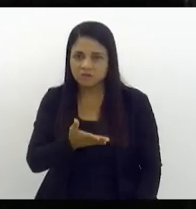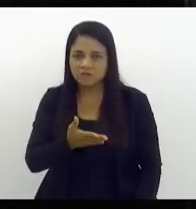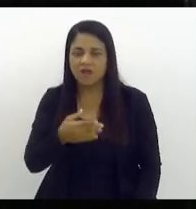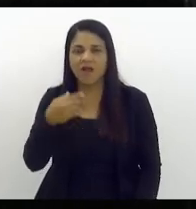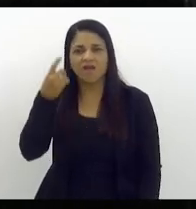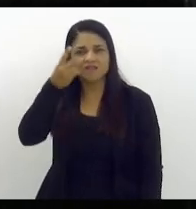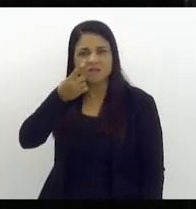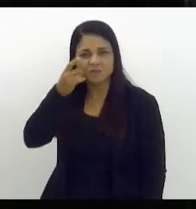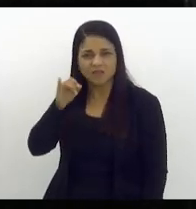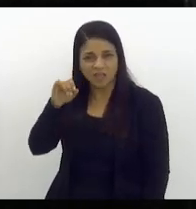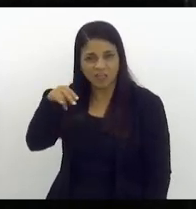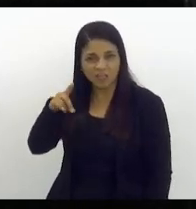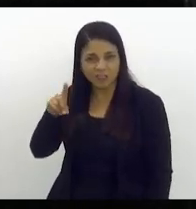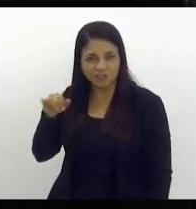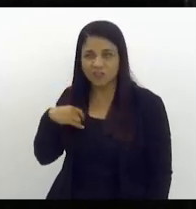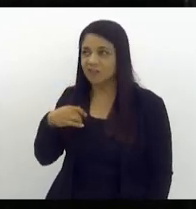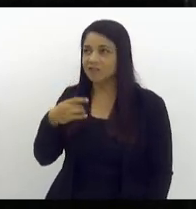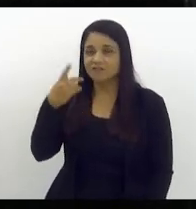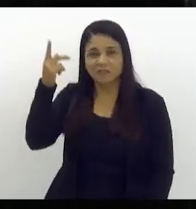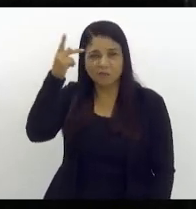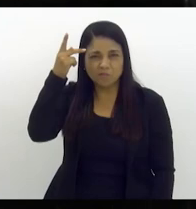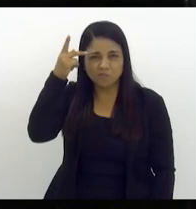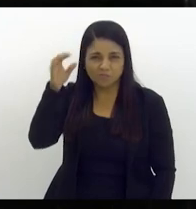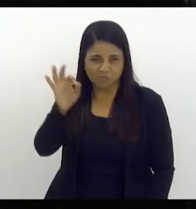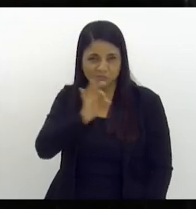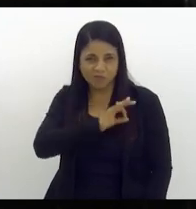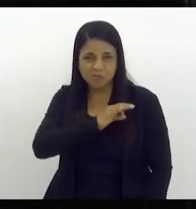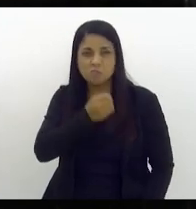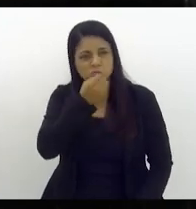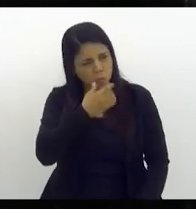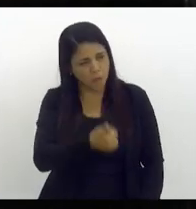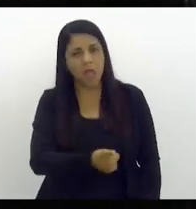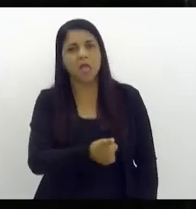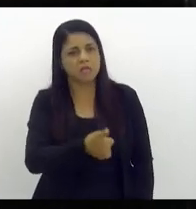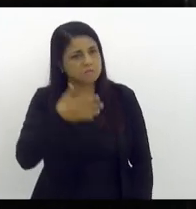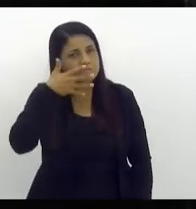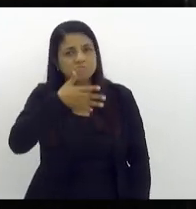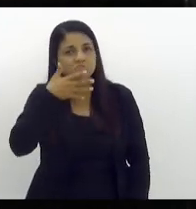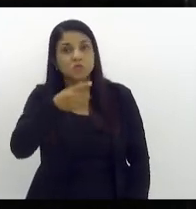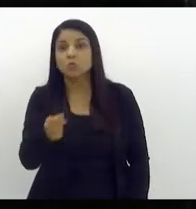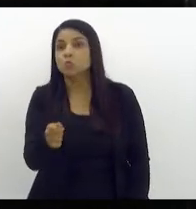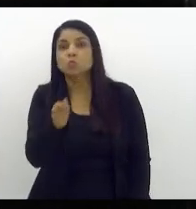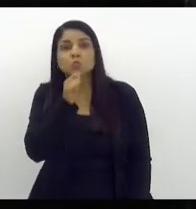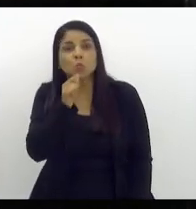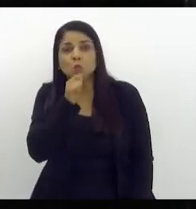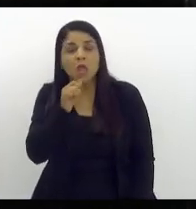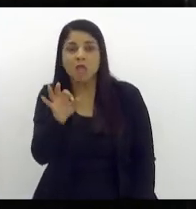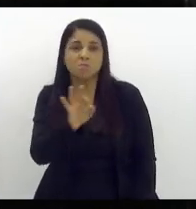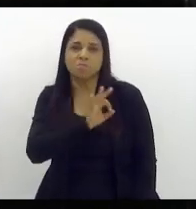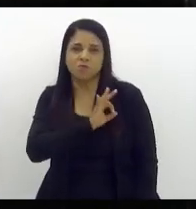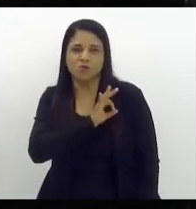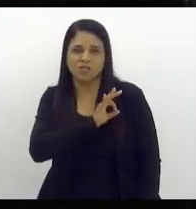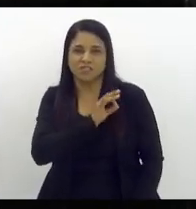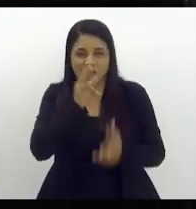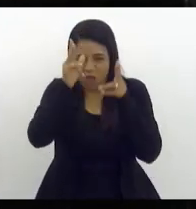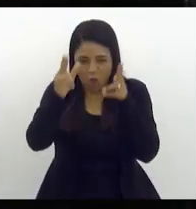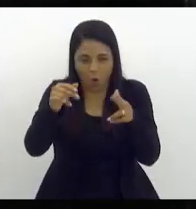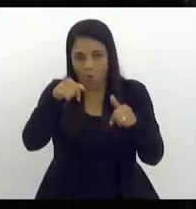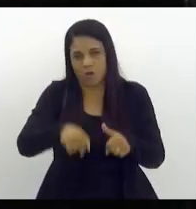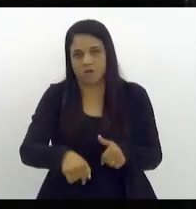aqui falar sobre a polícia de São Paulo. Muito bem colocada, Índia. Não tem polícia que passe o que nós passamos